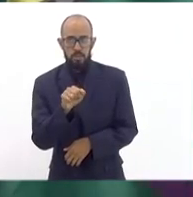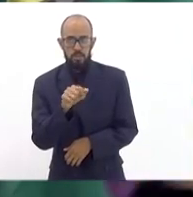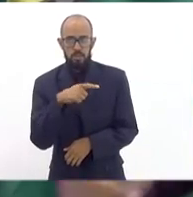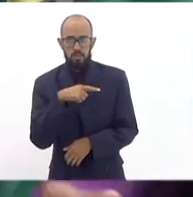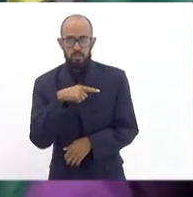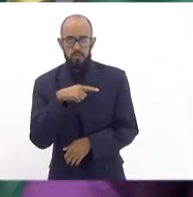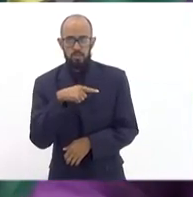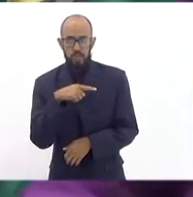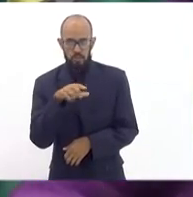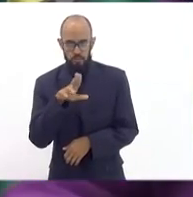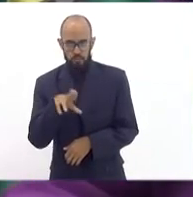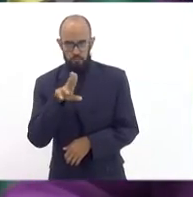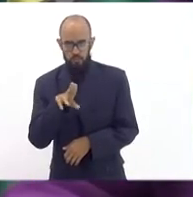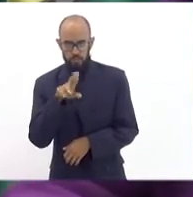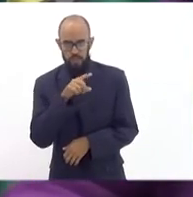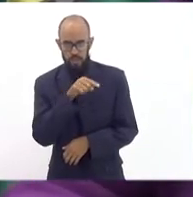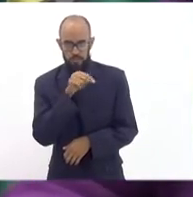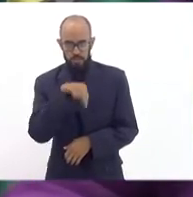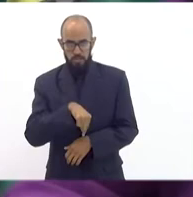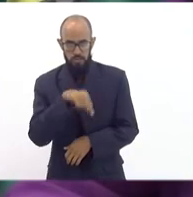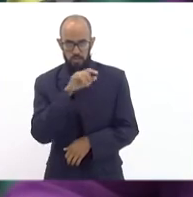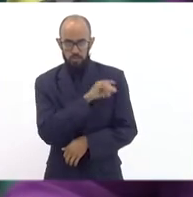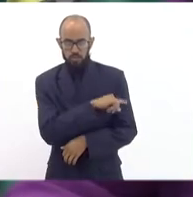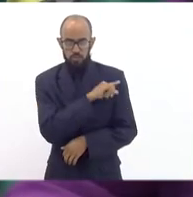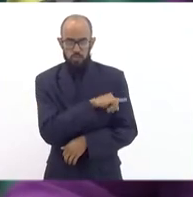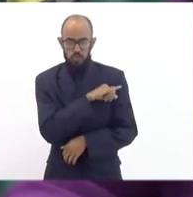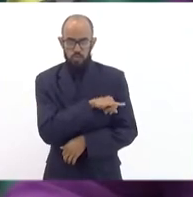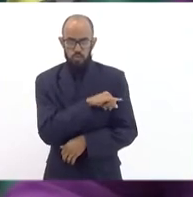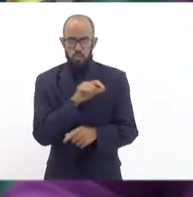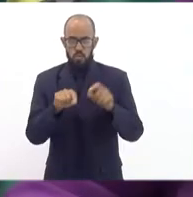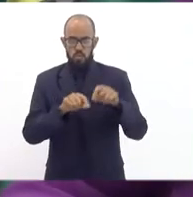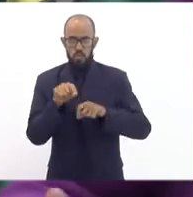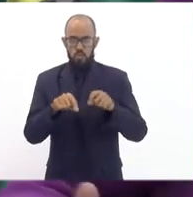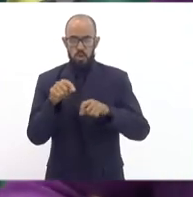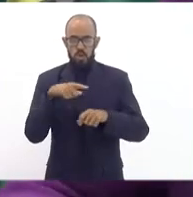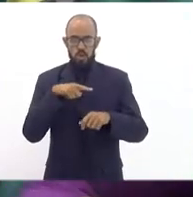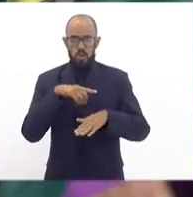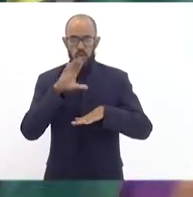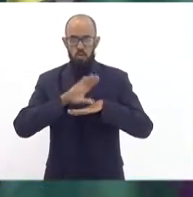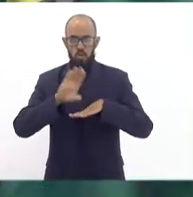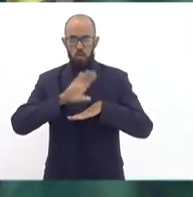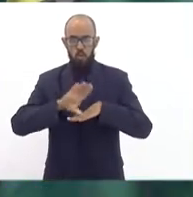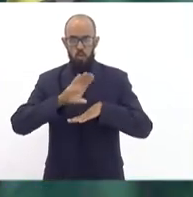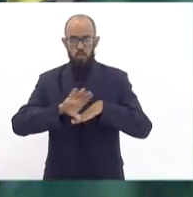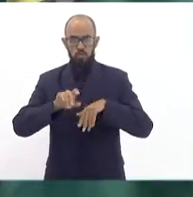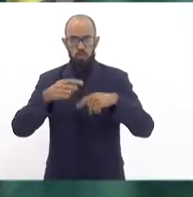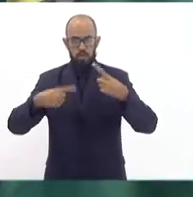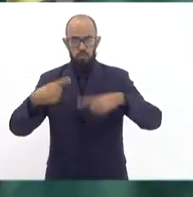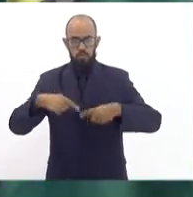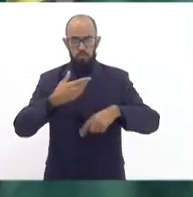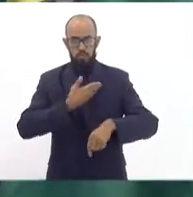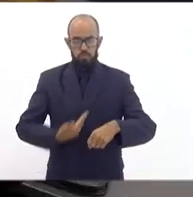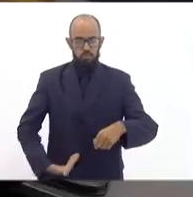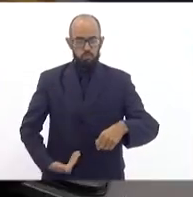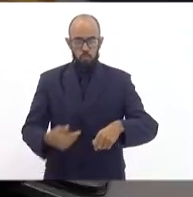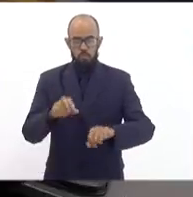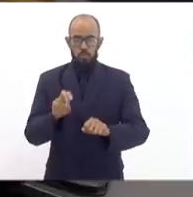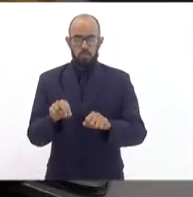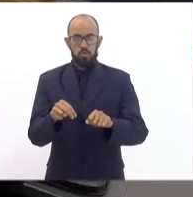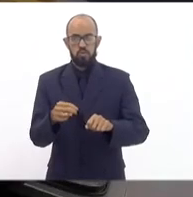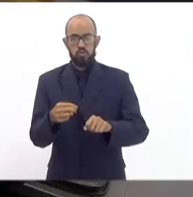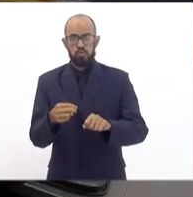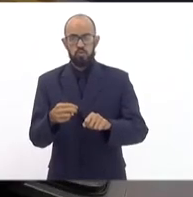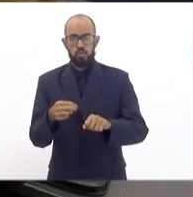instituições universitárias onde tem cursos voltados para as políticas públicas, para não só pública, política